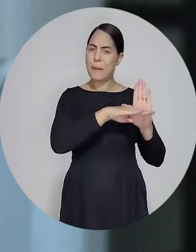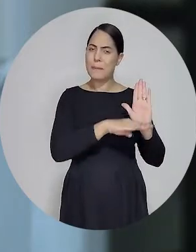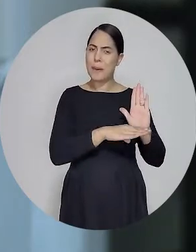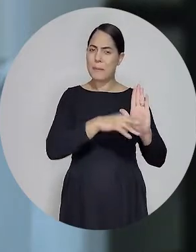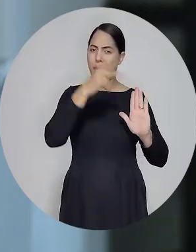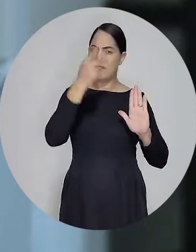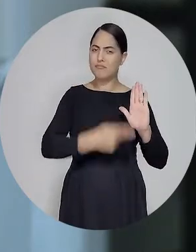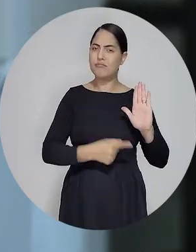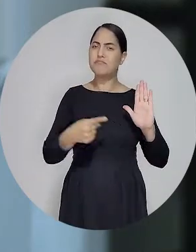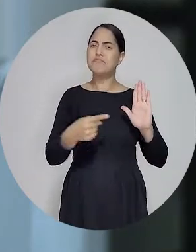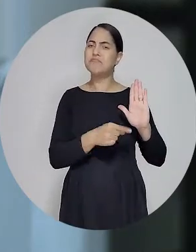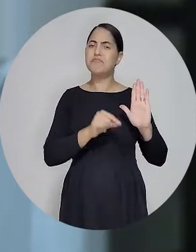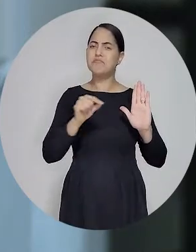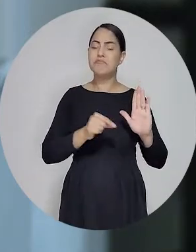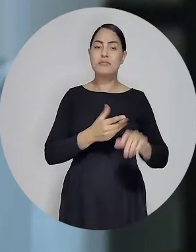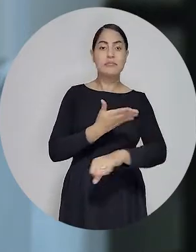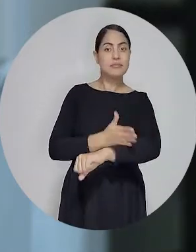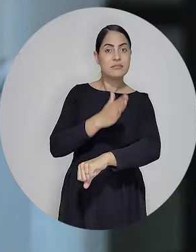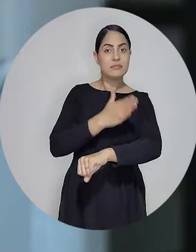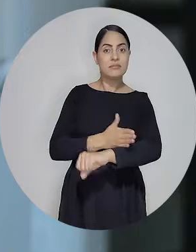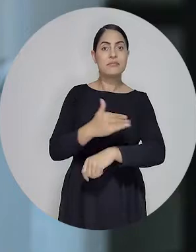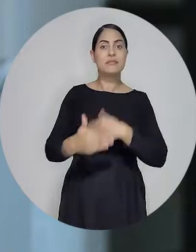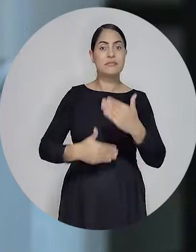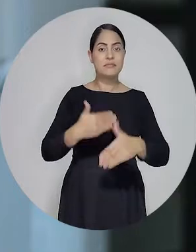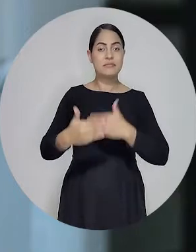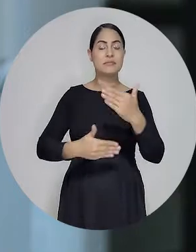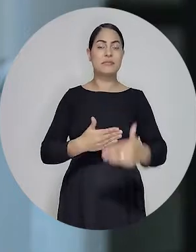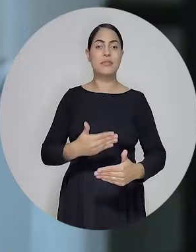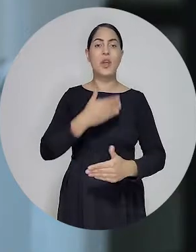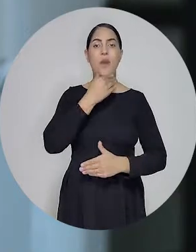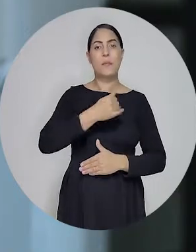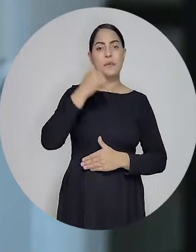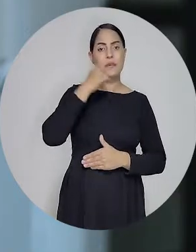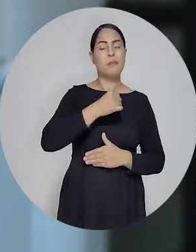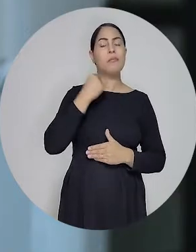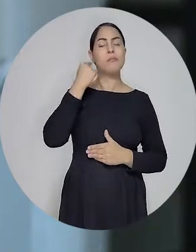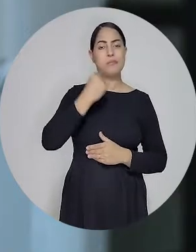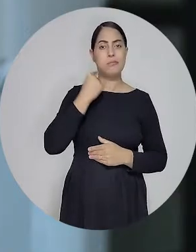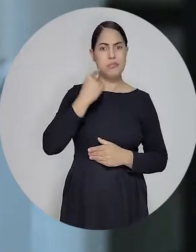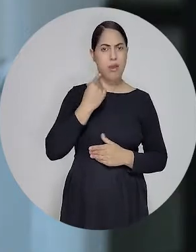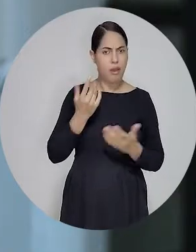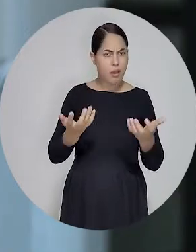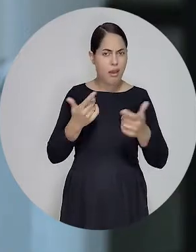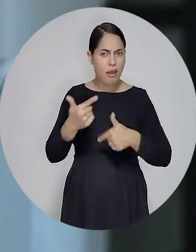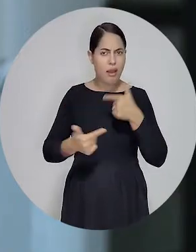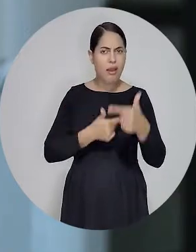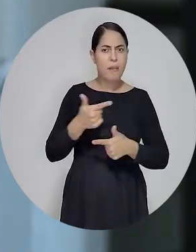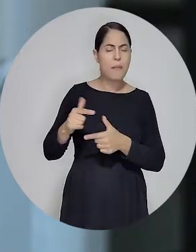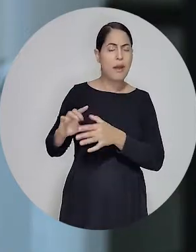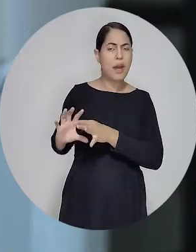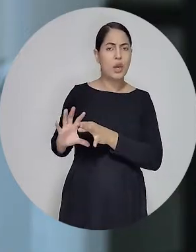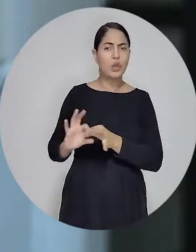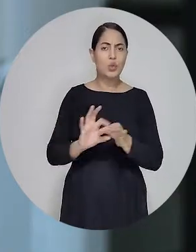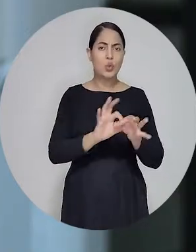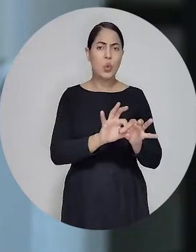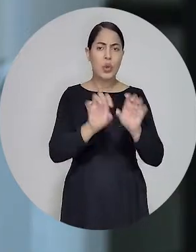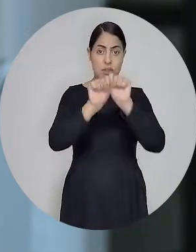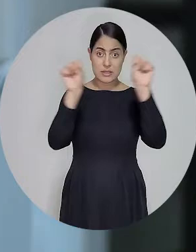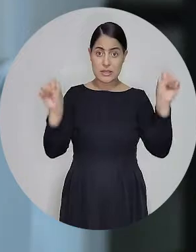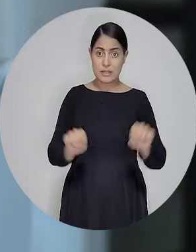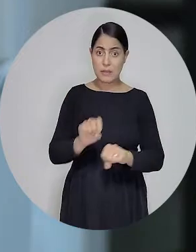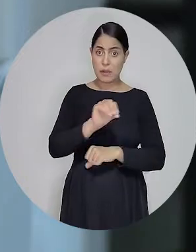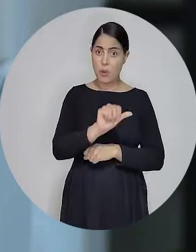Esse programa faz parte de uma capacitação permanente que queremos oferecer para os advogados e advogadas que